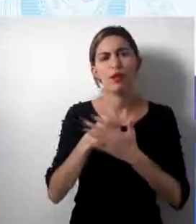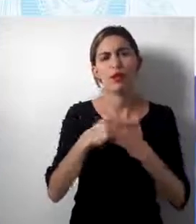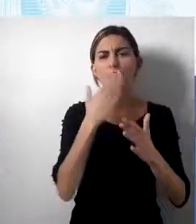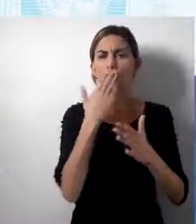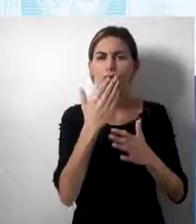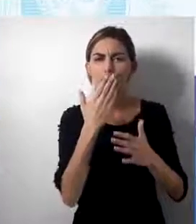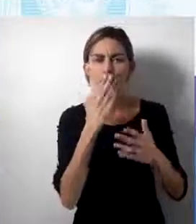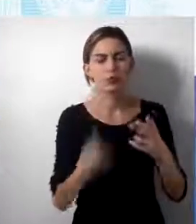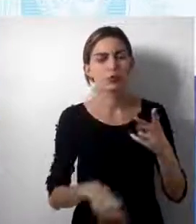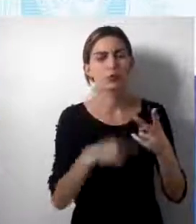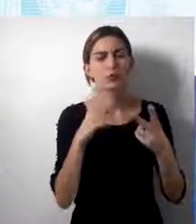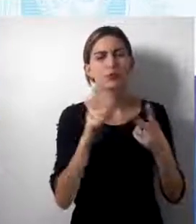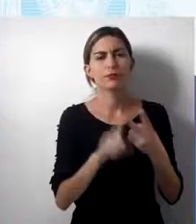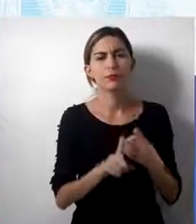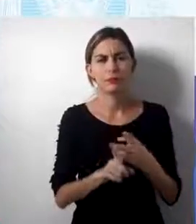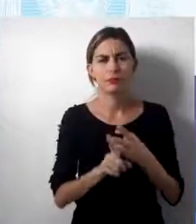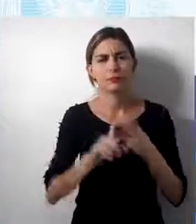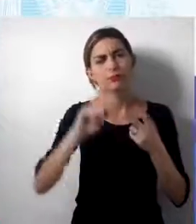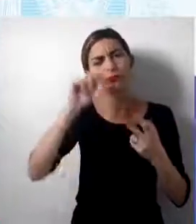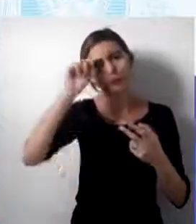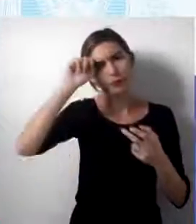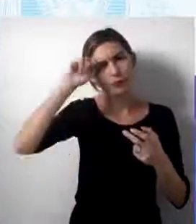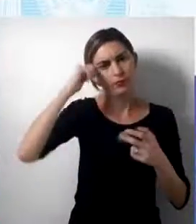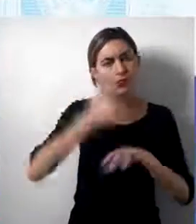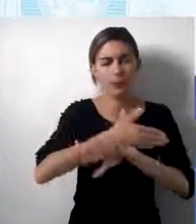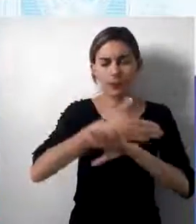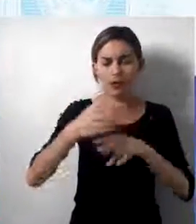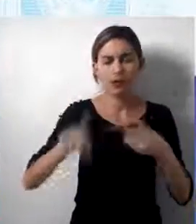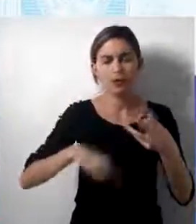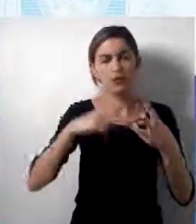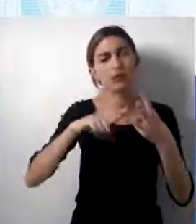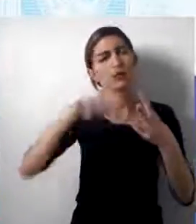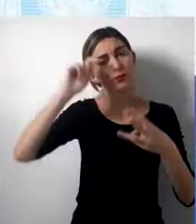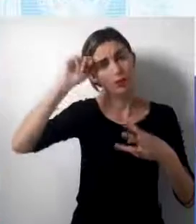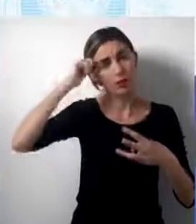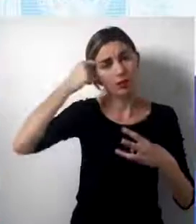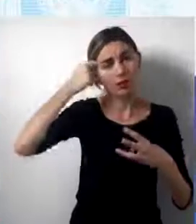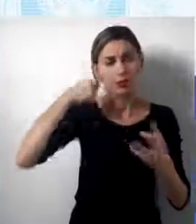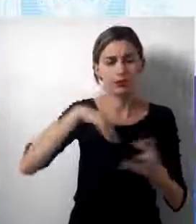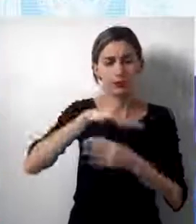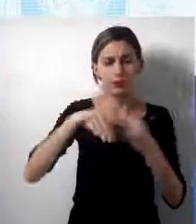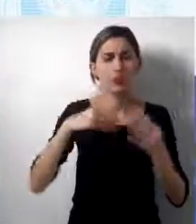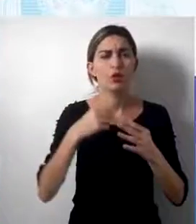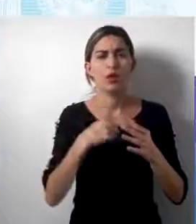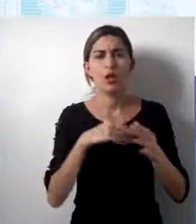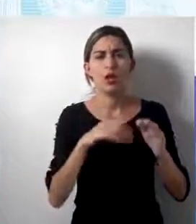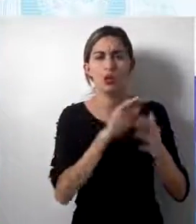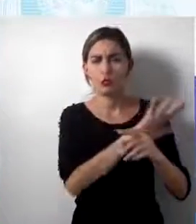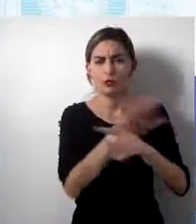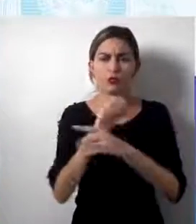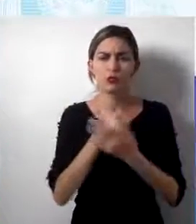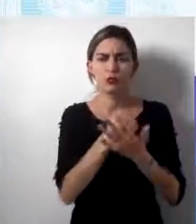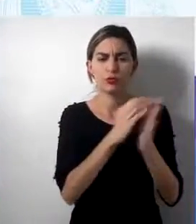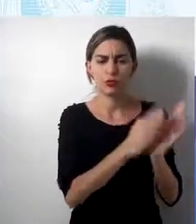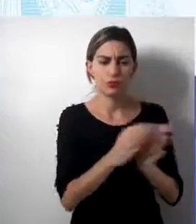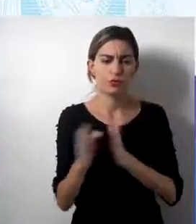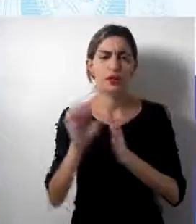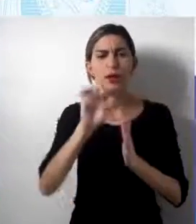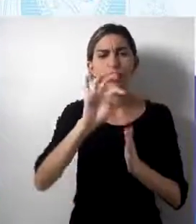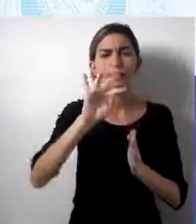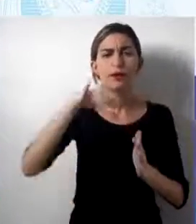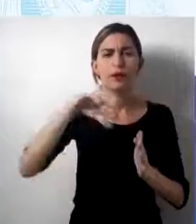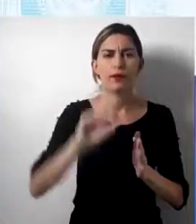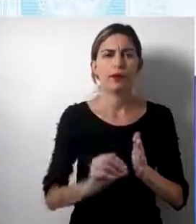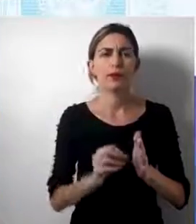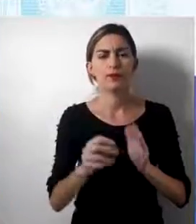etnia indígena, da etnia branca e da etnia negra, conformando a estrutura étnica do